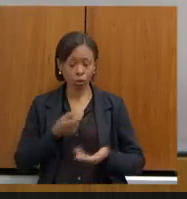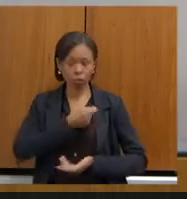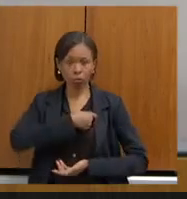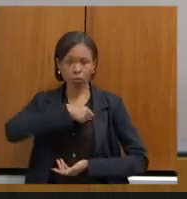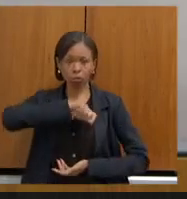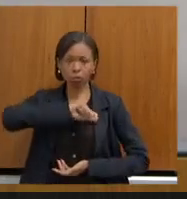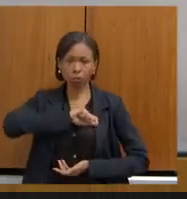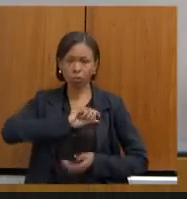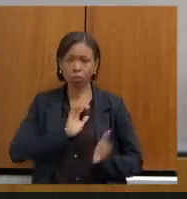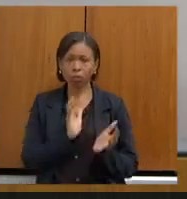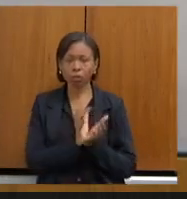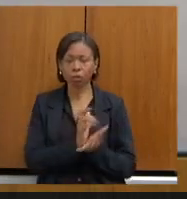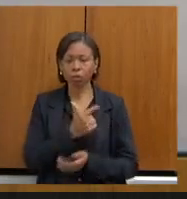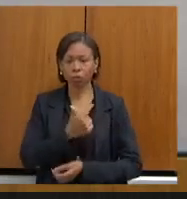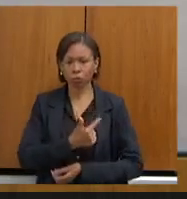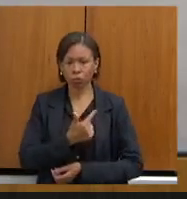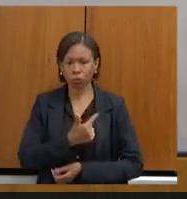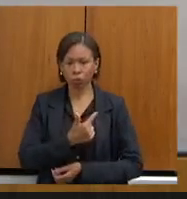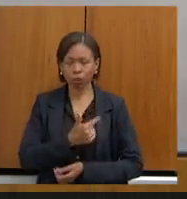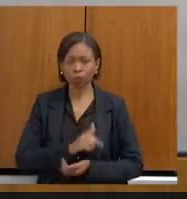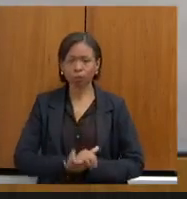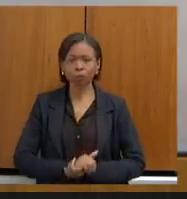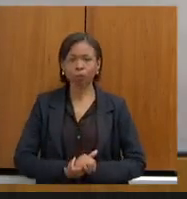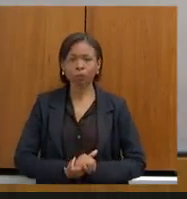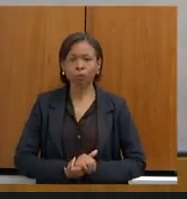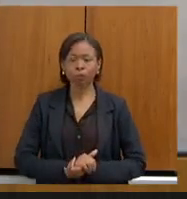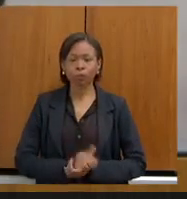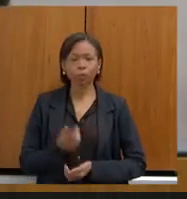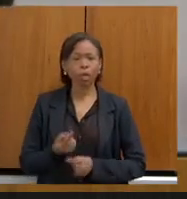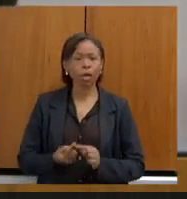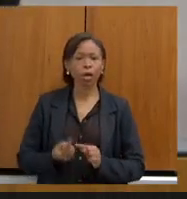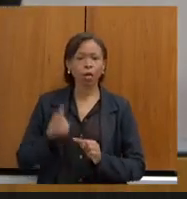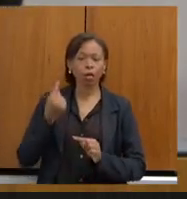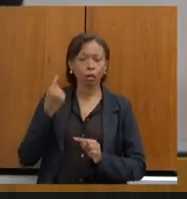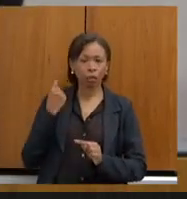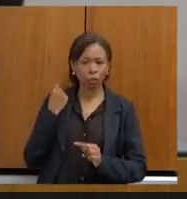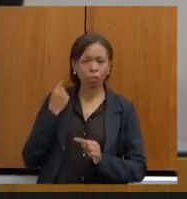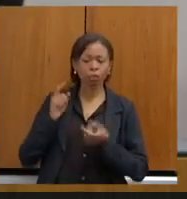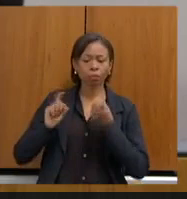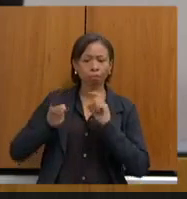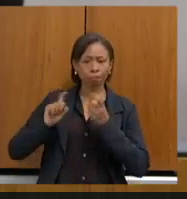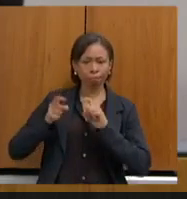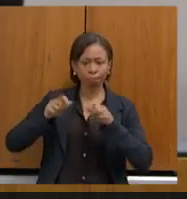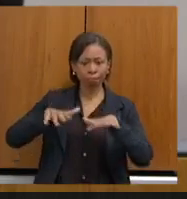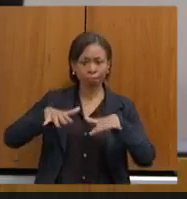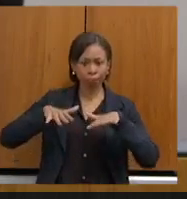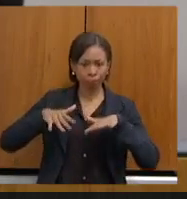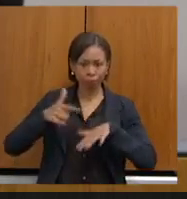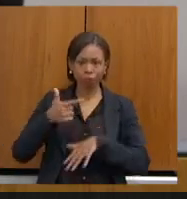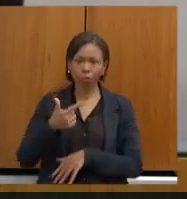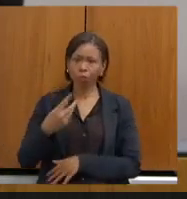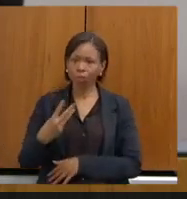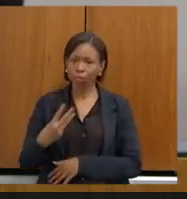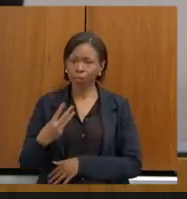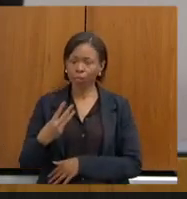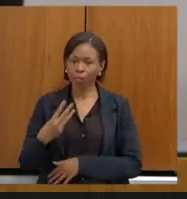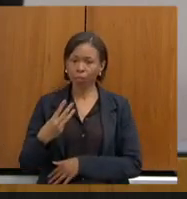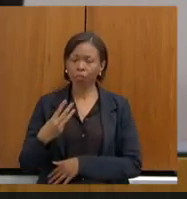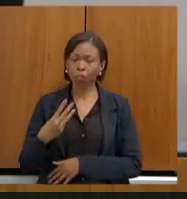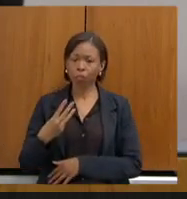Classe 2 Considerando o debate realizado durante audiência pública nesta condição na data de 20 e 36 de